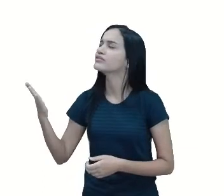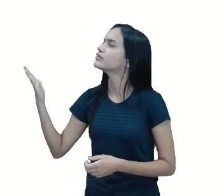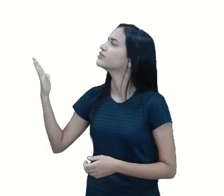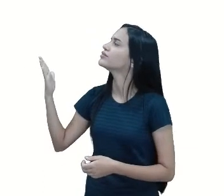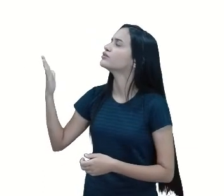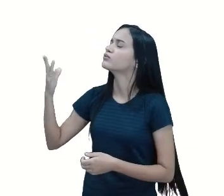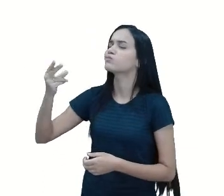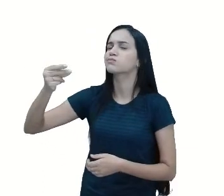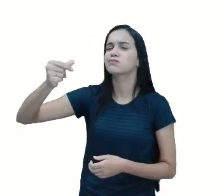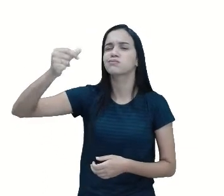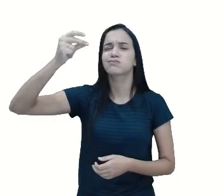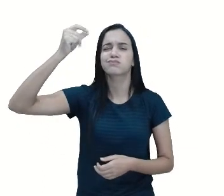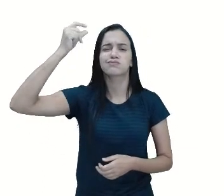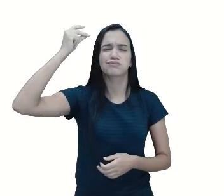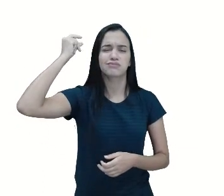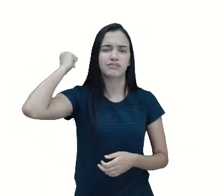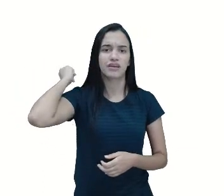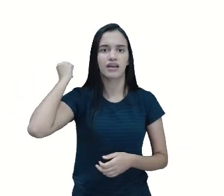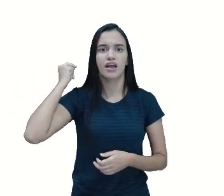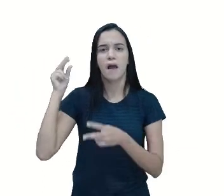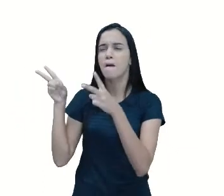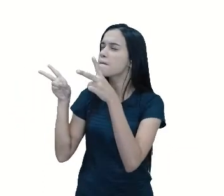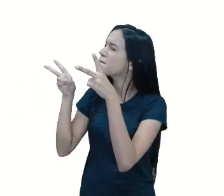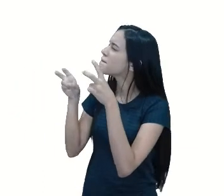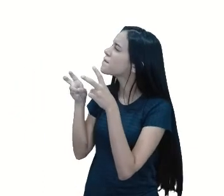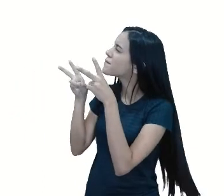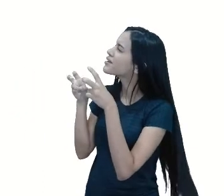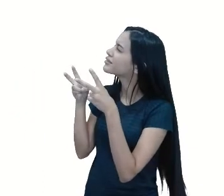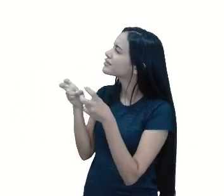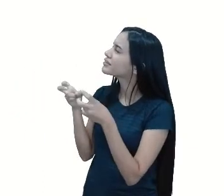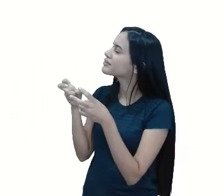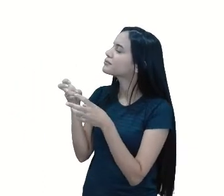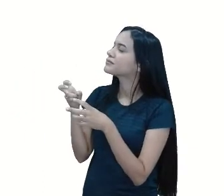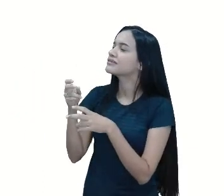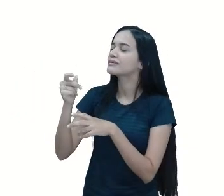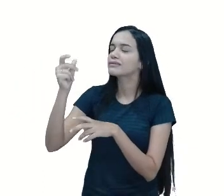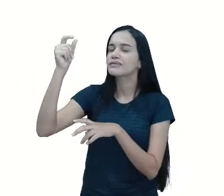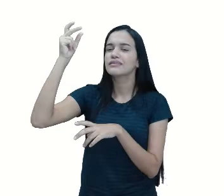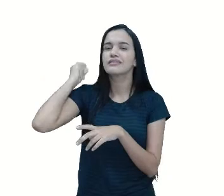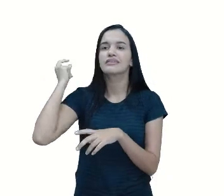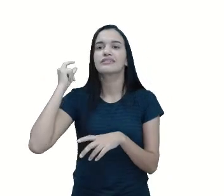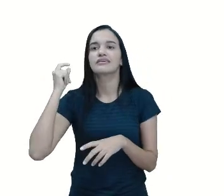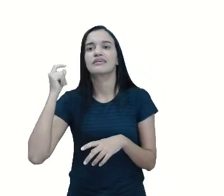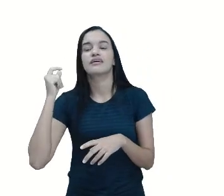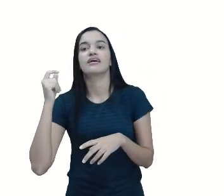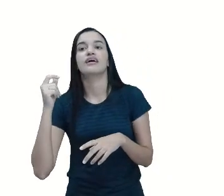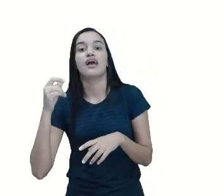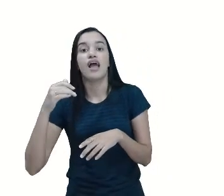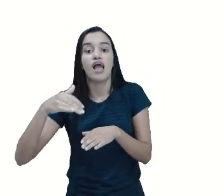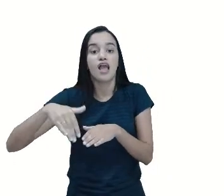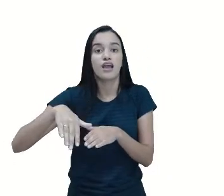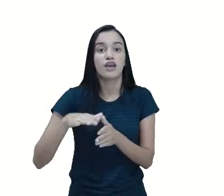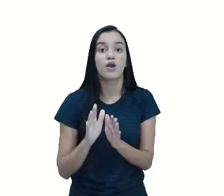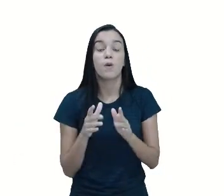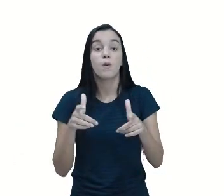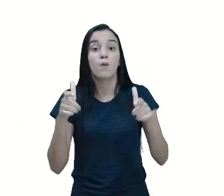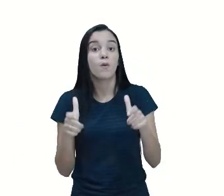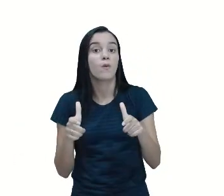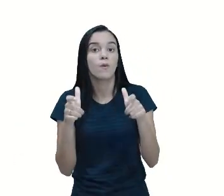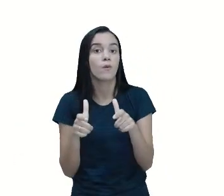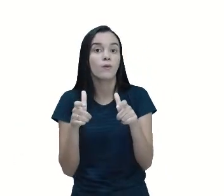bastante antiga, né? Pelo que a gente pode observar, ela aparentemente é um porto, né? Que é um lugar onde os